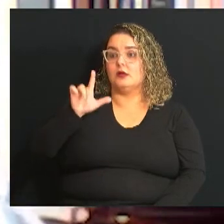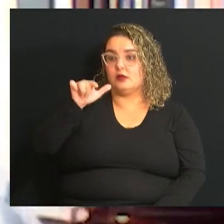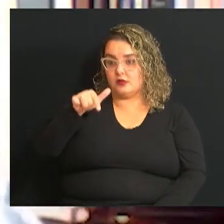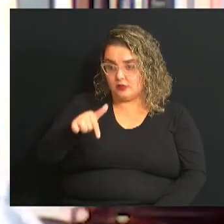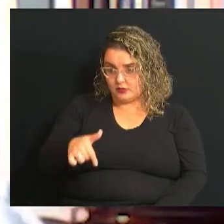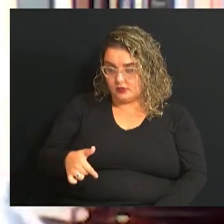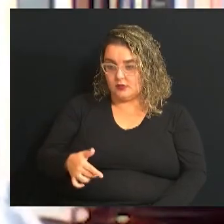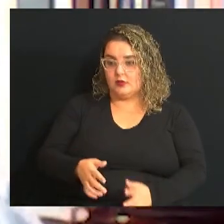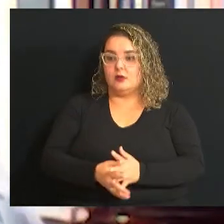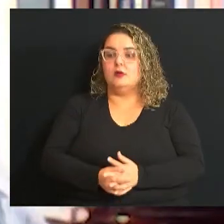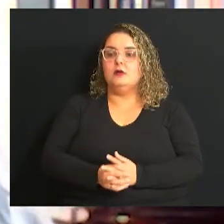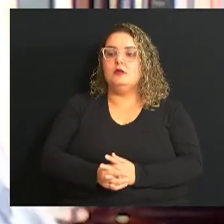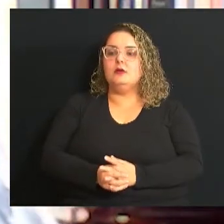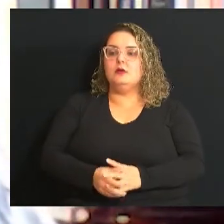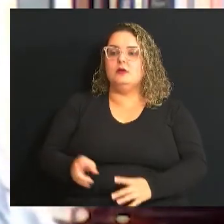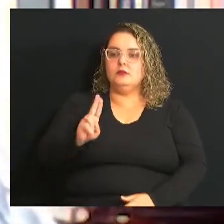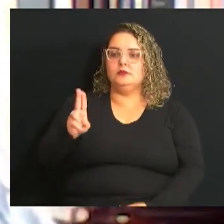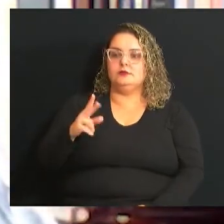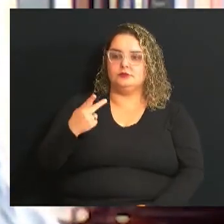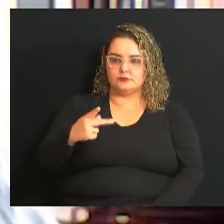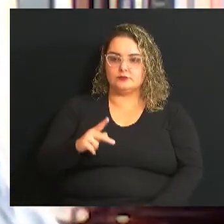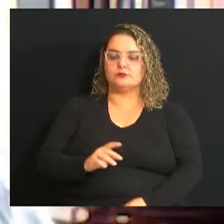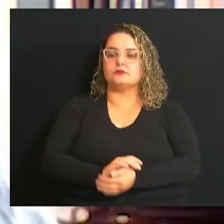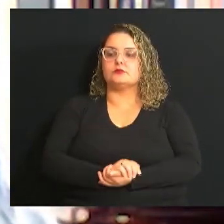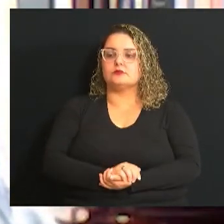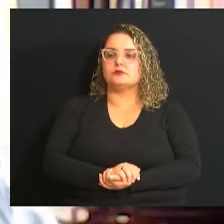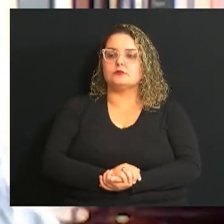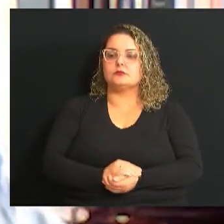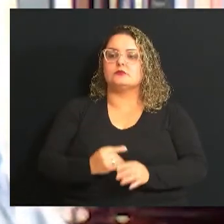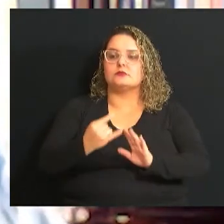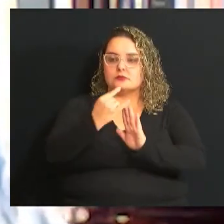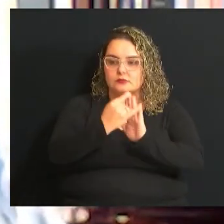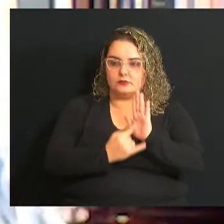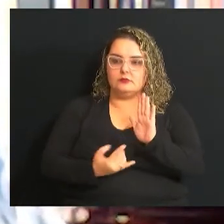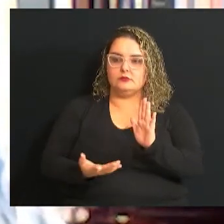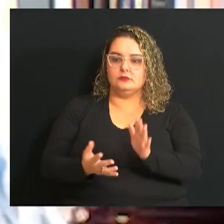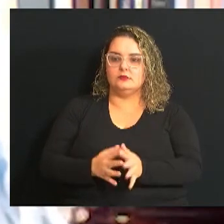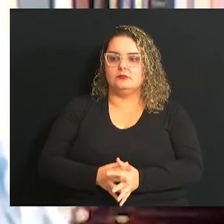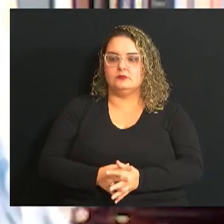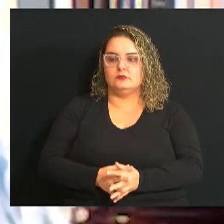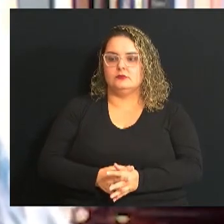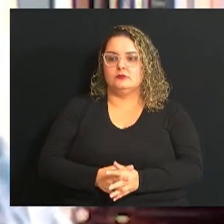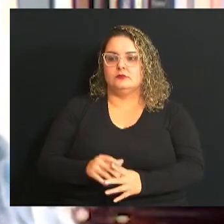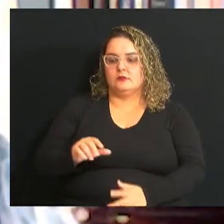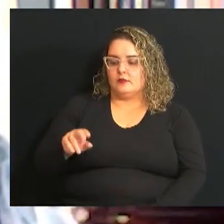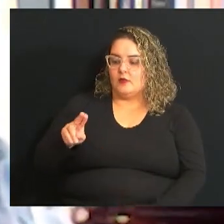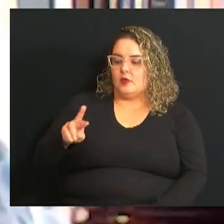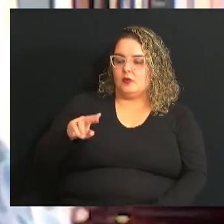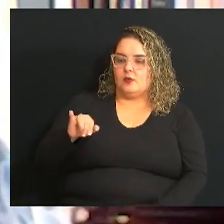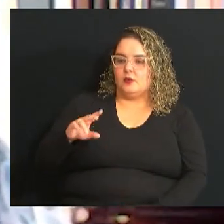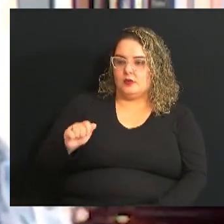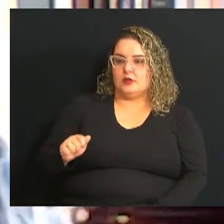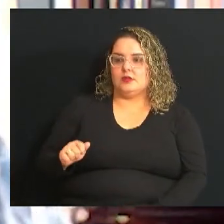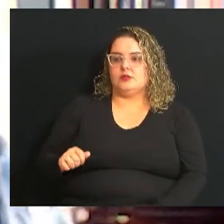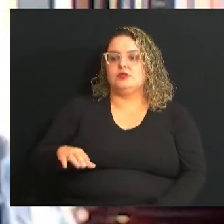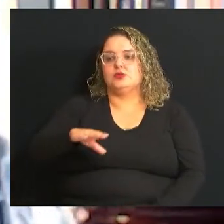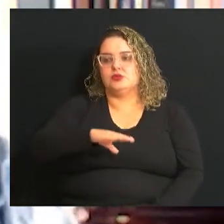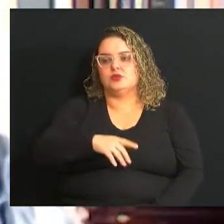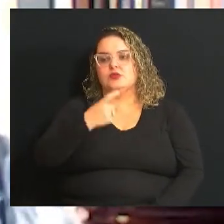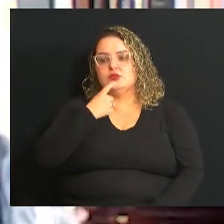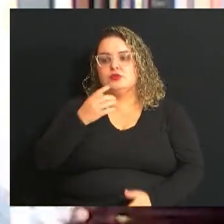fosse, essa especulação, né? Que fosse uma ex-escrava que era agregada no engenho de cana em Santana de Parnaíba, aqui perto de São Paulo.